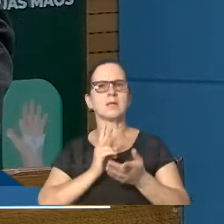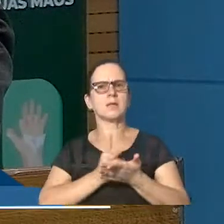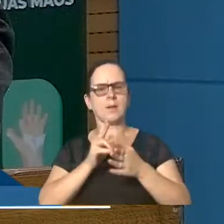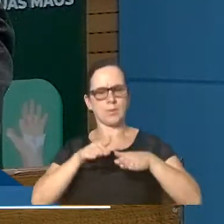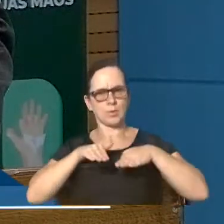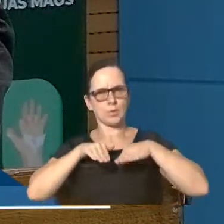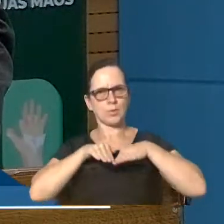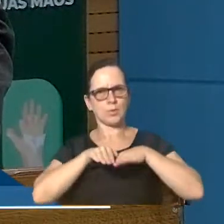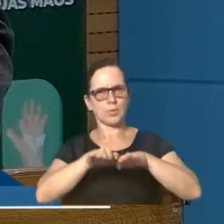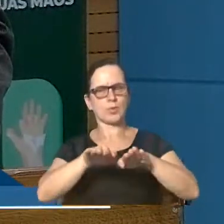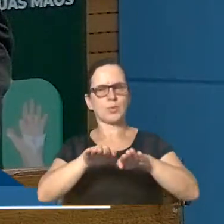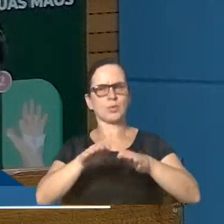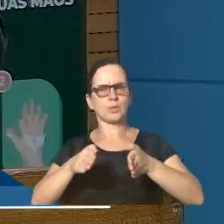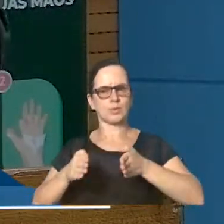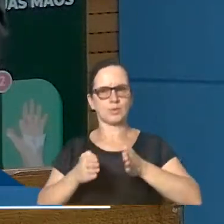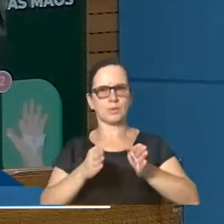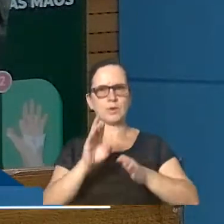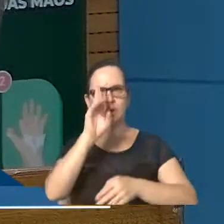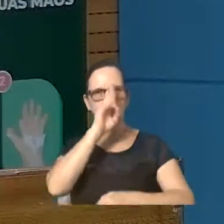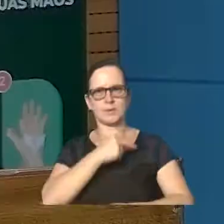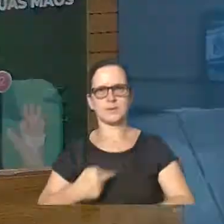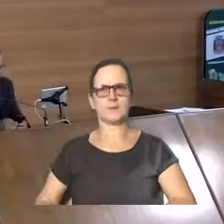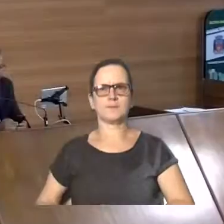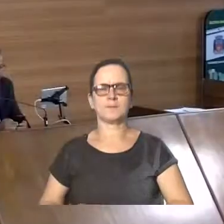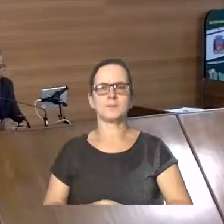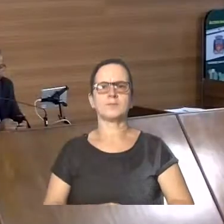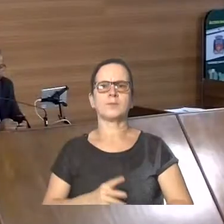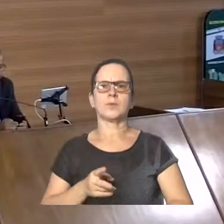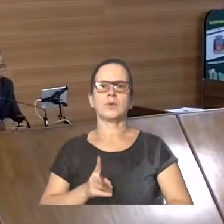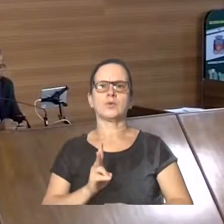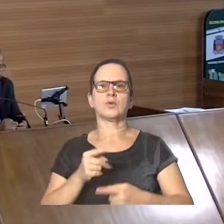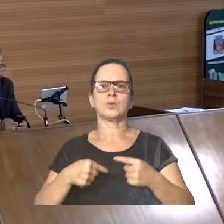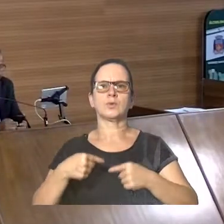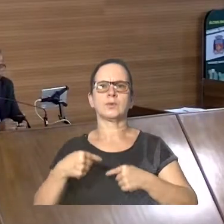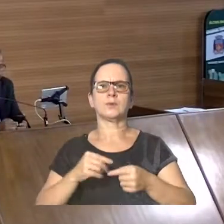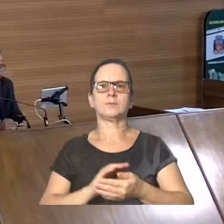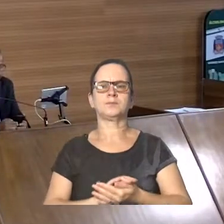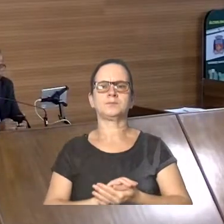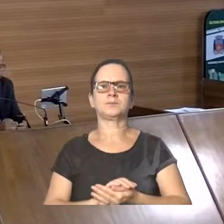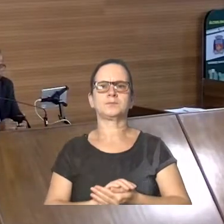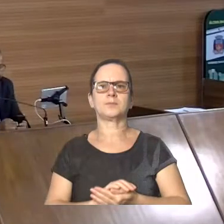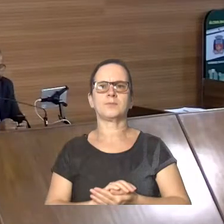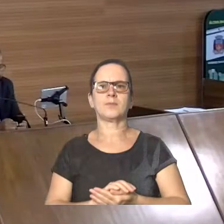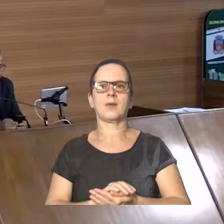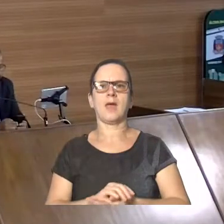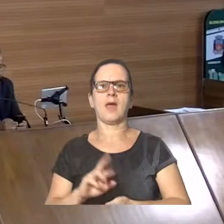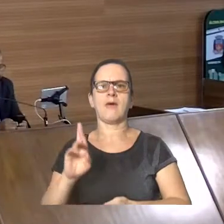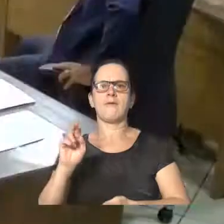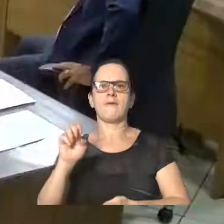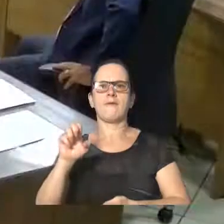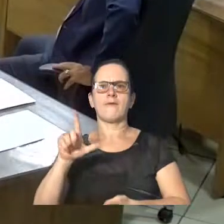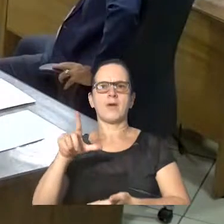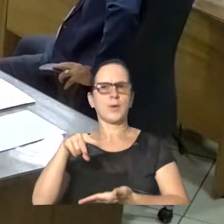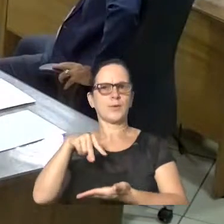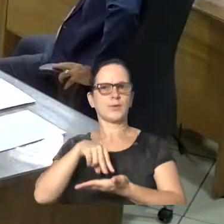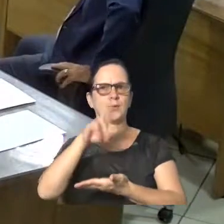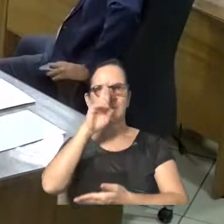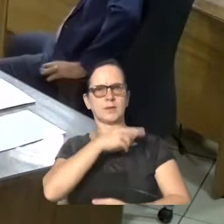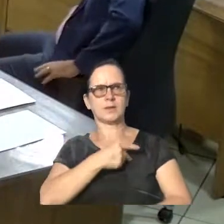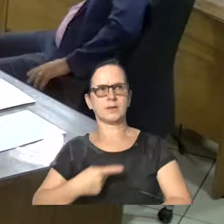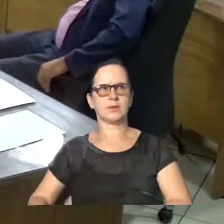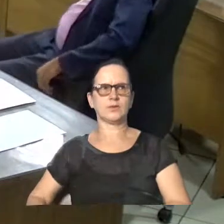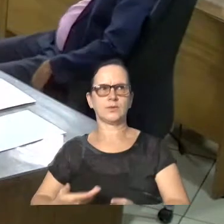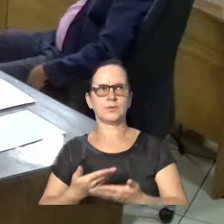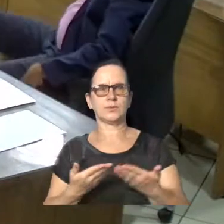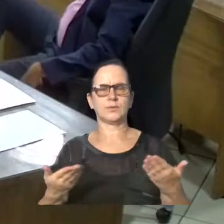manutenção daquela estrada. É só, senhor presidente. Continua a discussão. Peço a palavra, senhor presidente. Palavra, vereador Rafael. Senhor presidente,